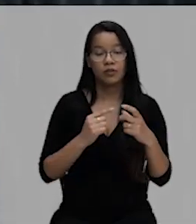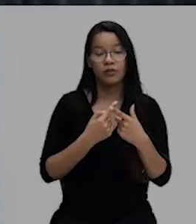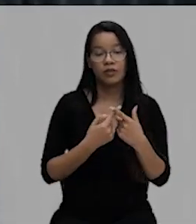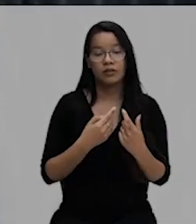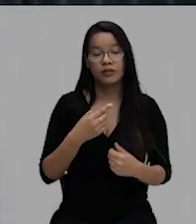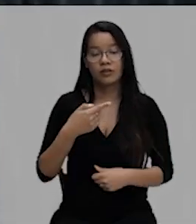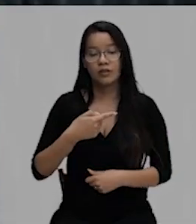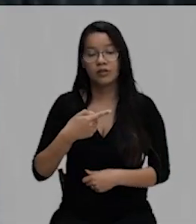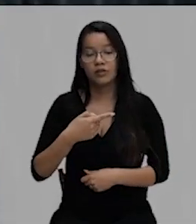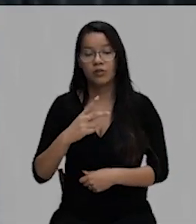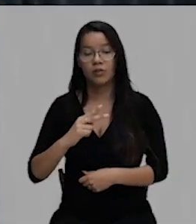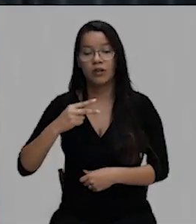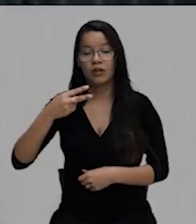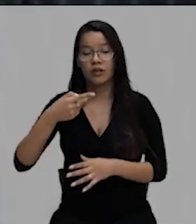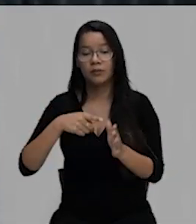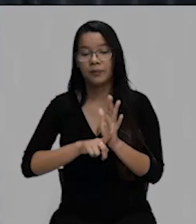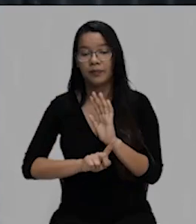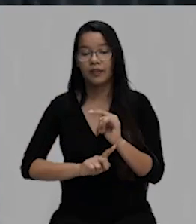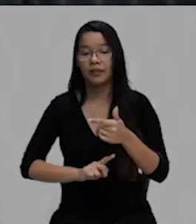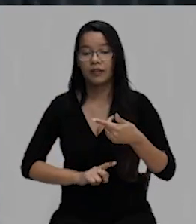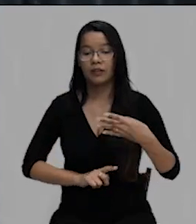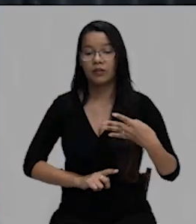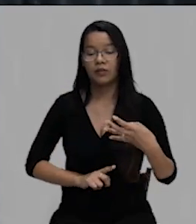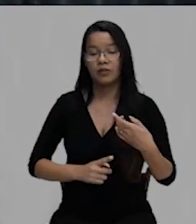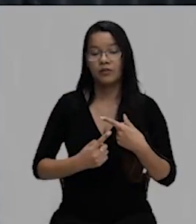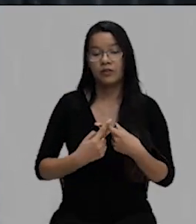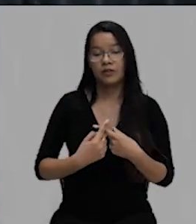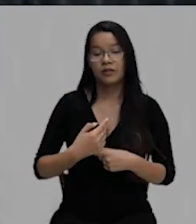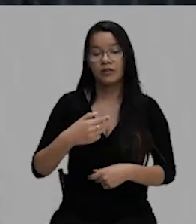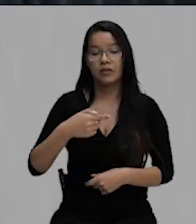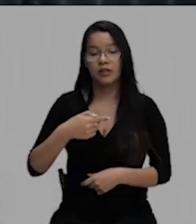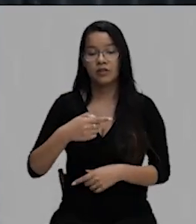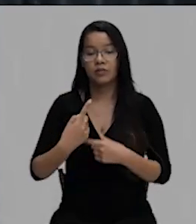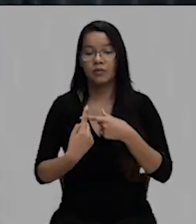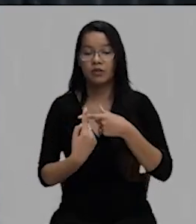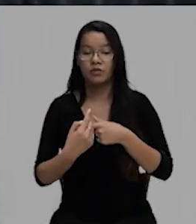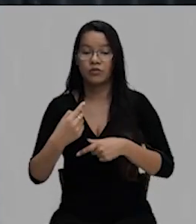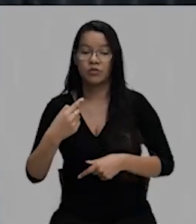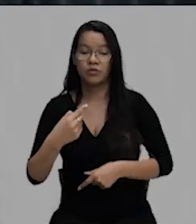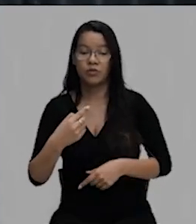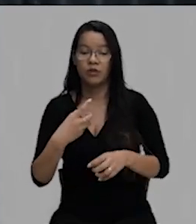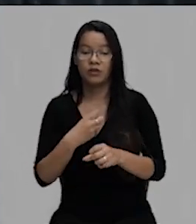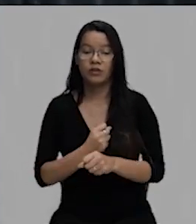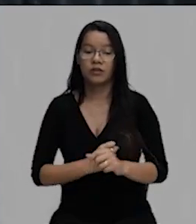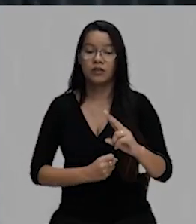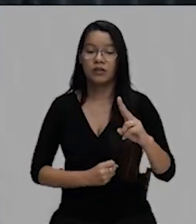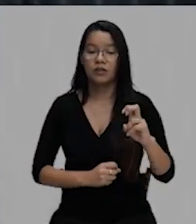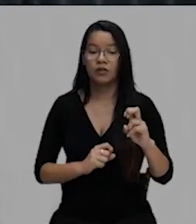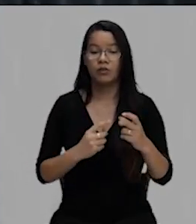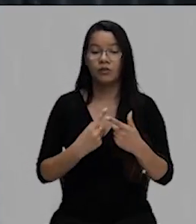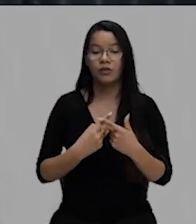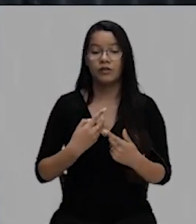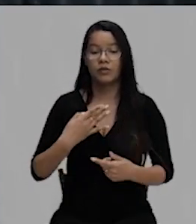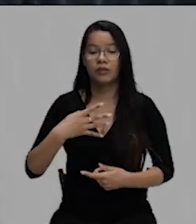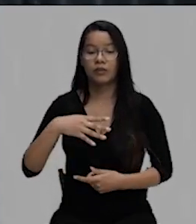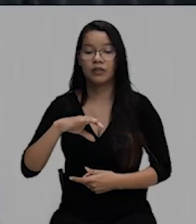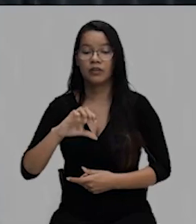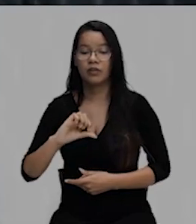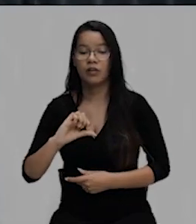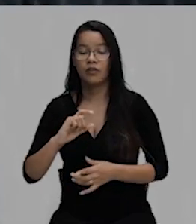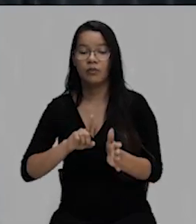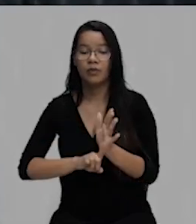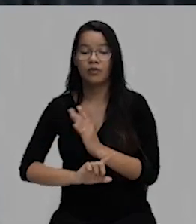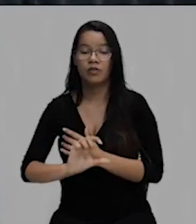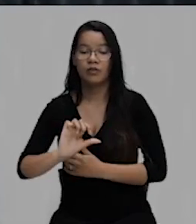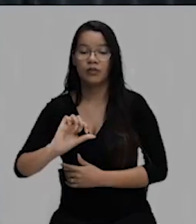7 ao quadrado menos 14 vezes 7 mais 1. Isso dá para nós 5 vezes 49 menos 98 mais